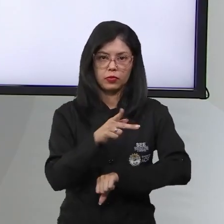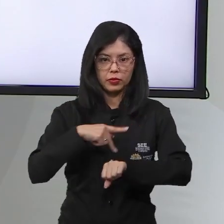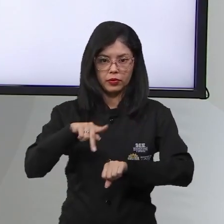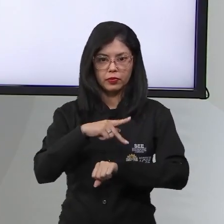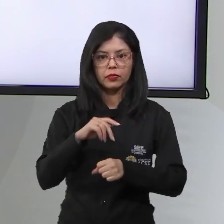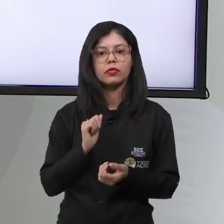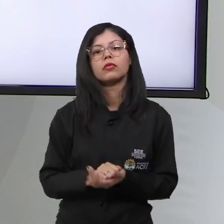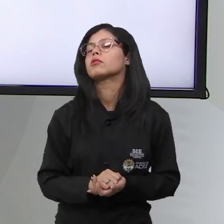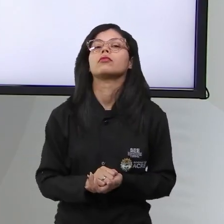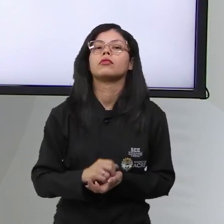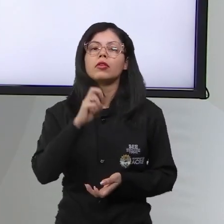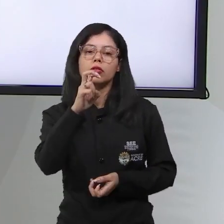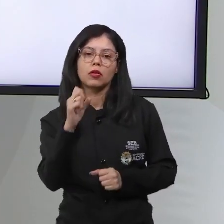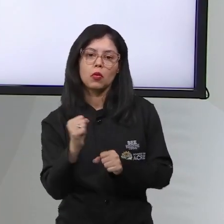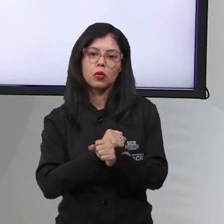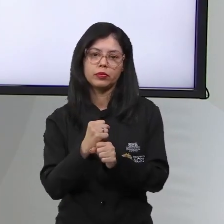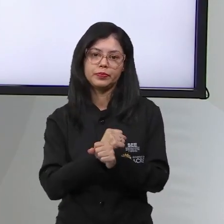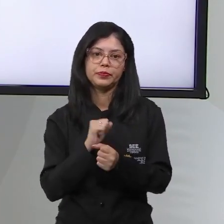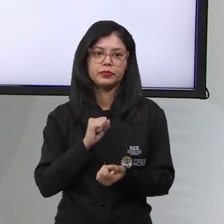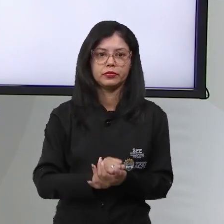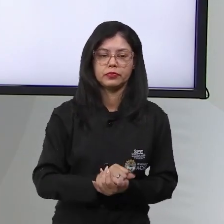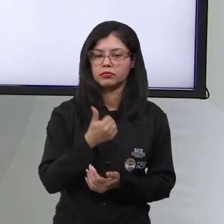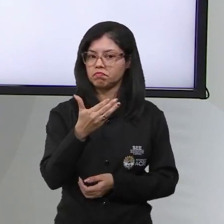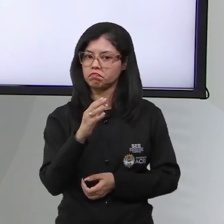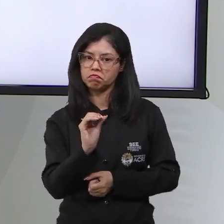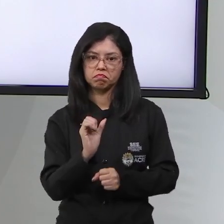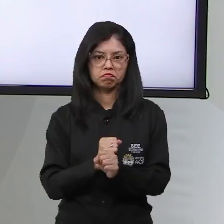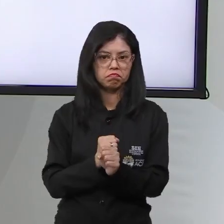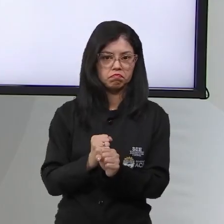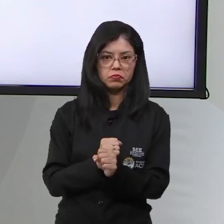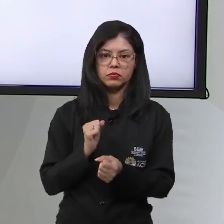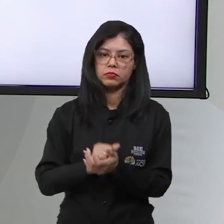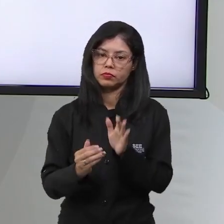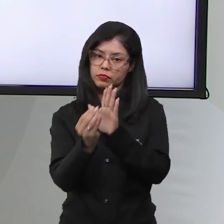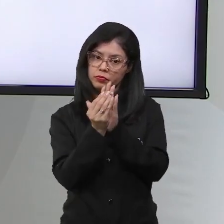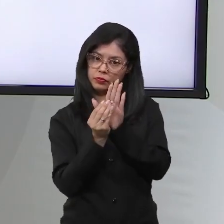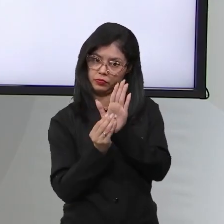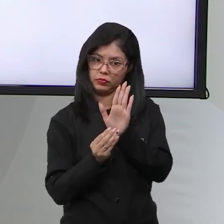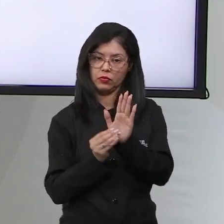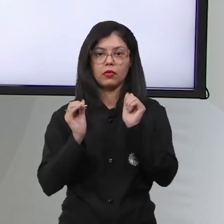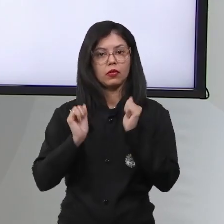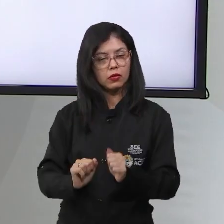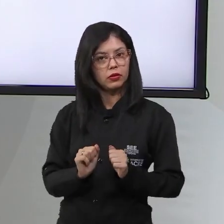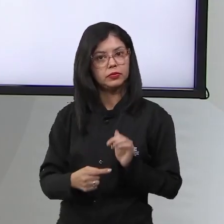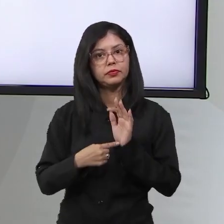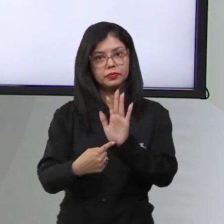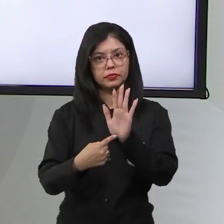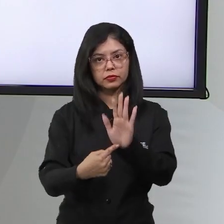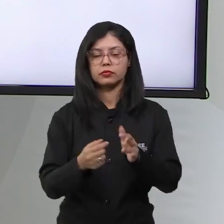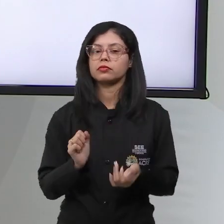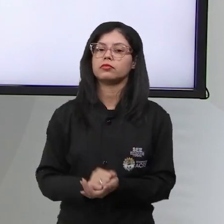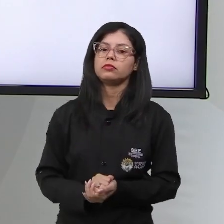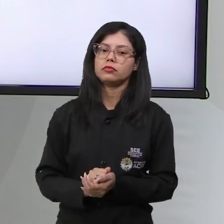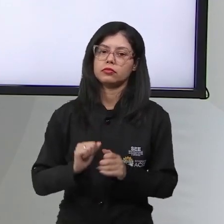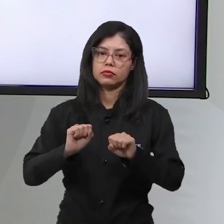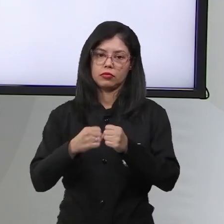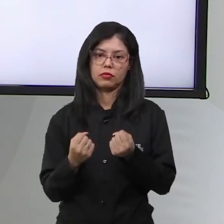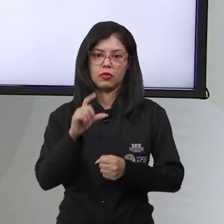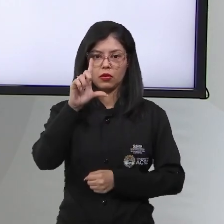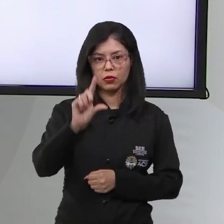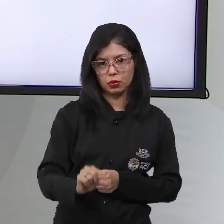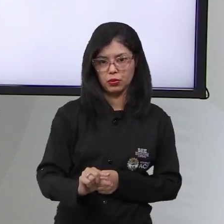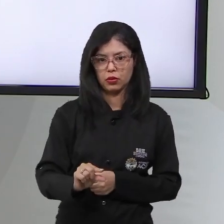país, daqui a 5 anos, daqui a 10 anos, os dados eles podem revelar uma queda, por exemplo,